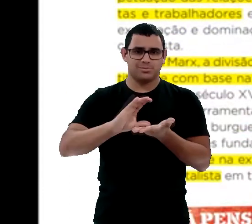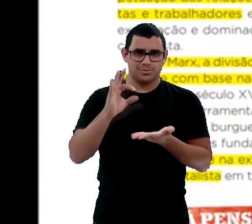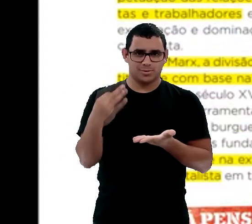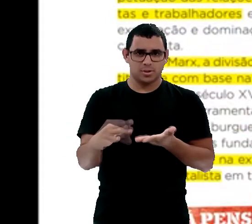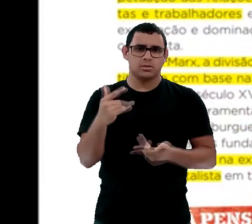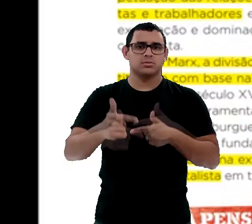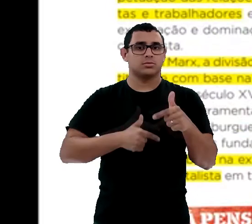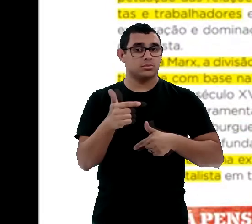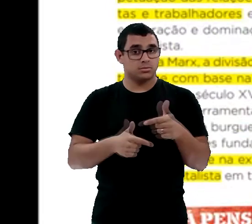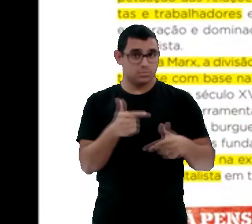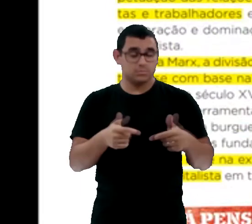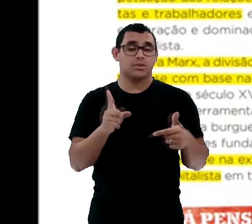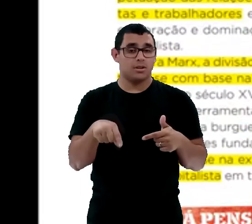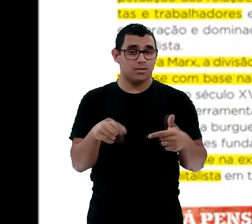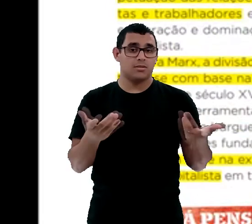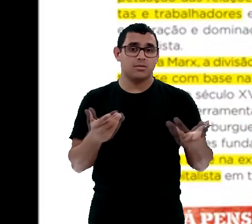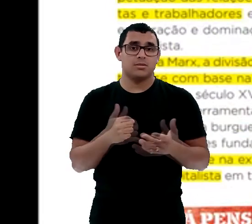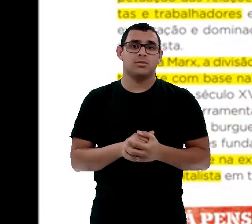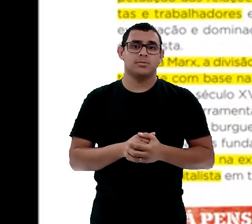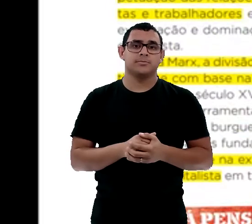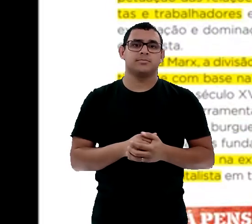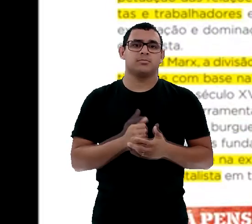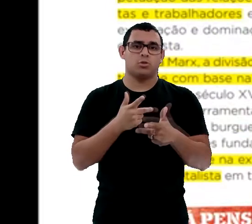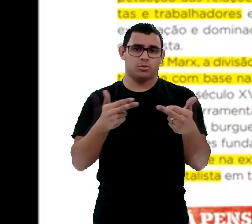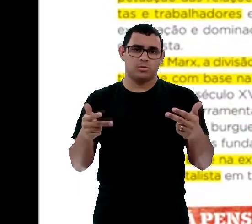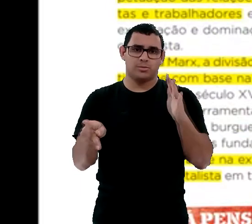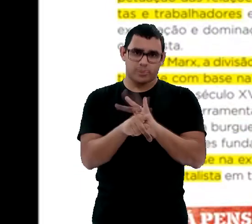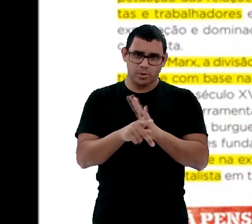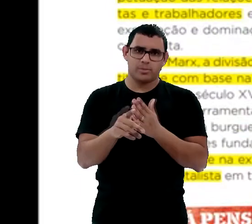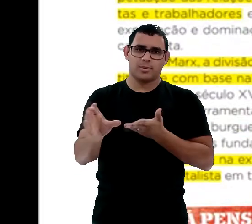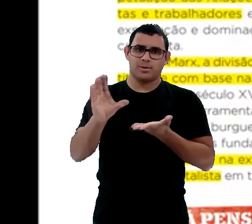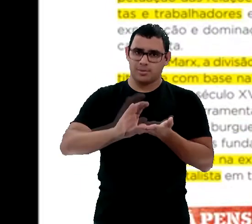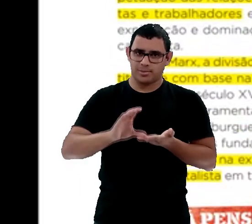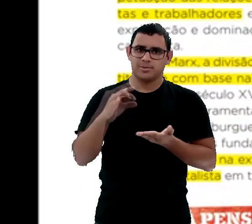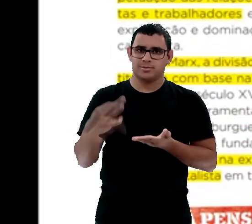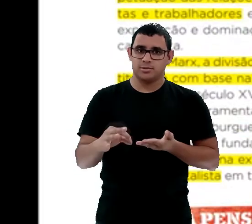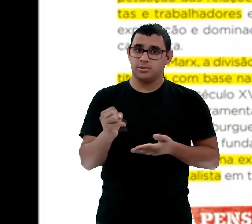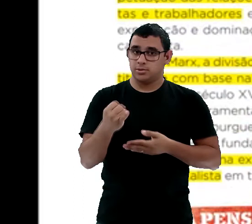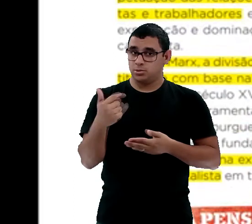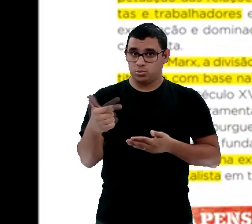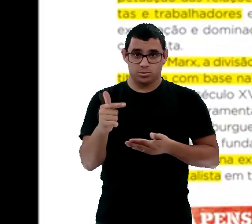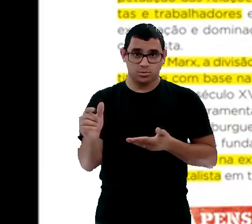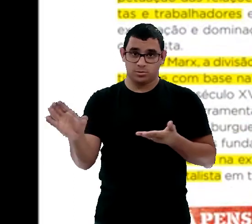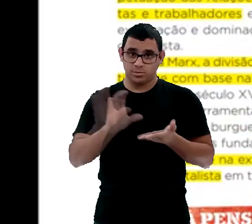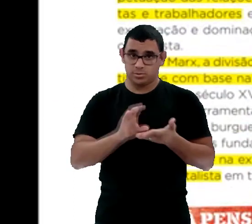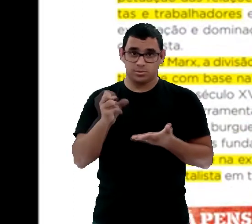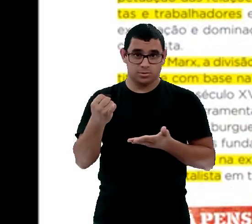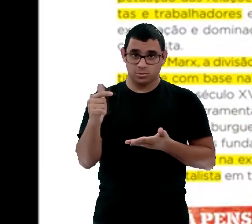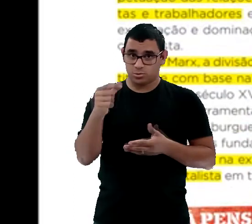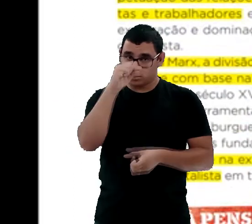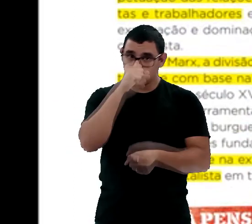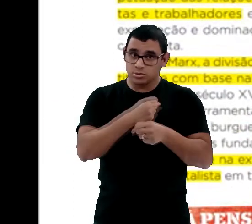trabalho é manifestação histórica, o trabalho é algo próprio do capitalismo,